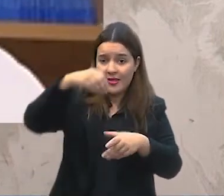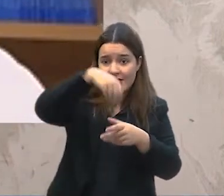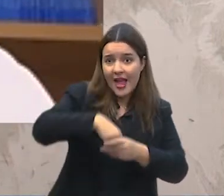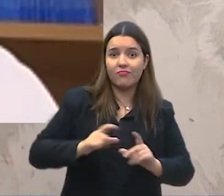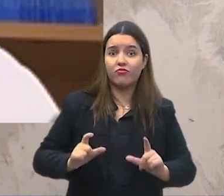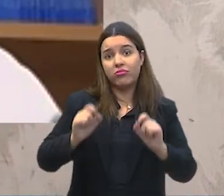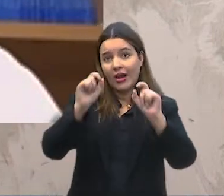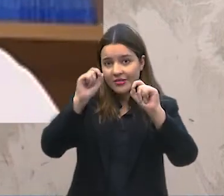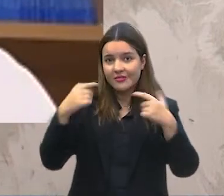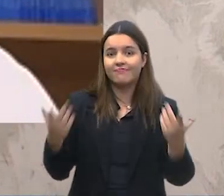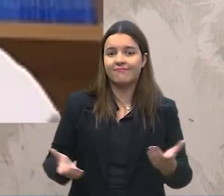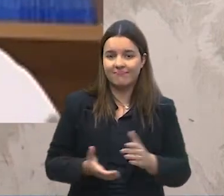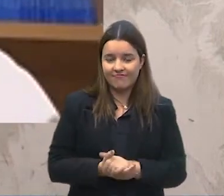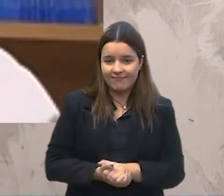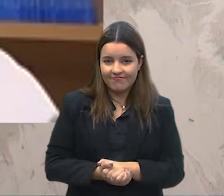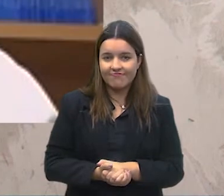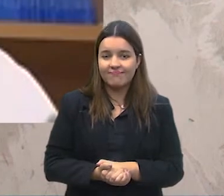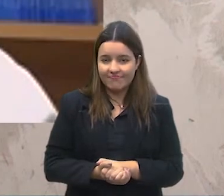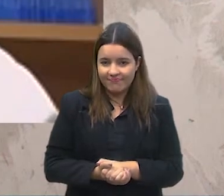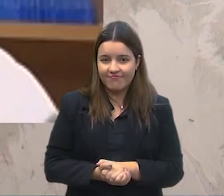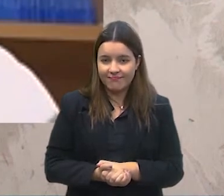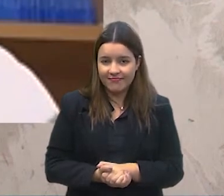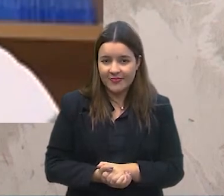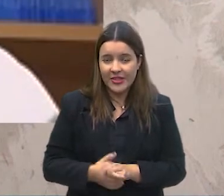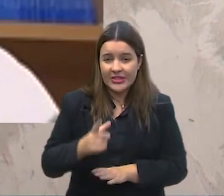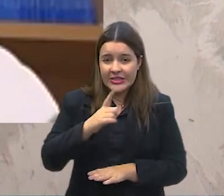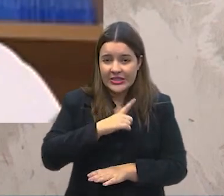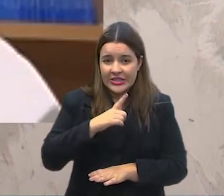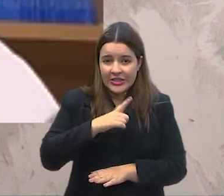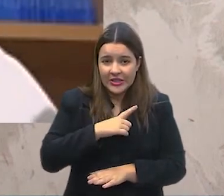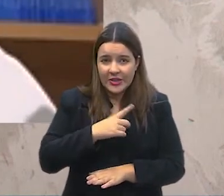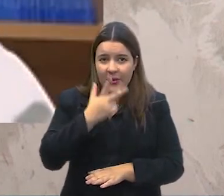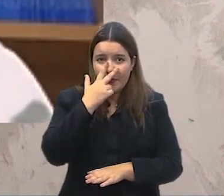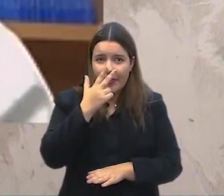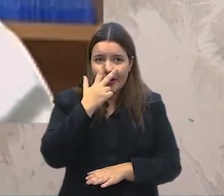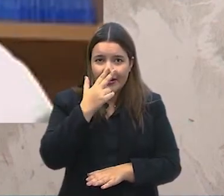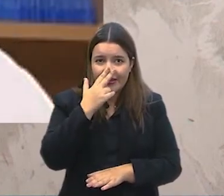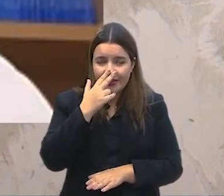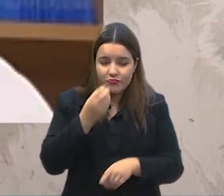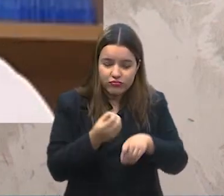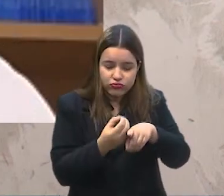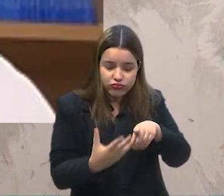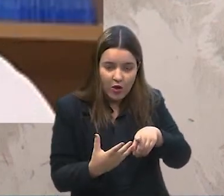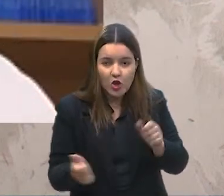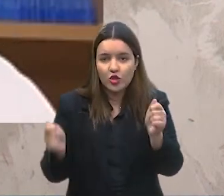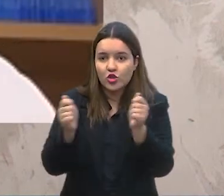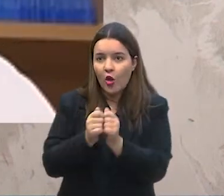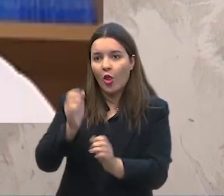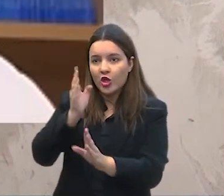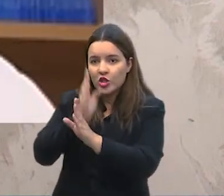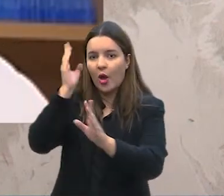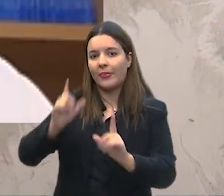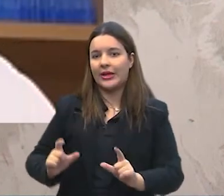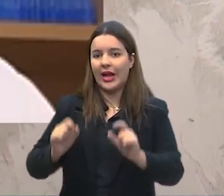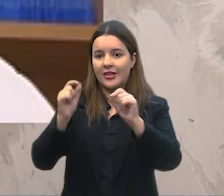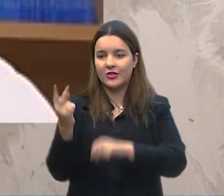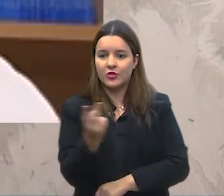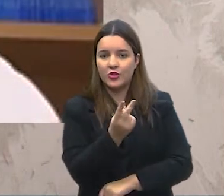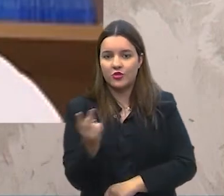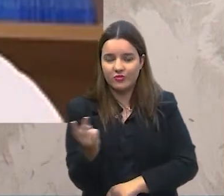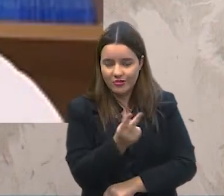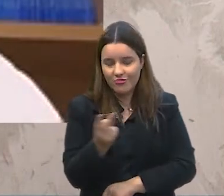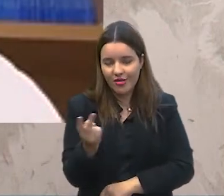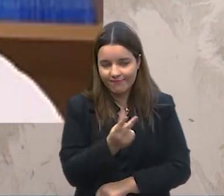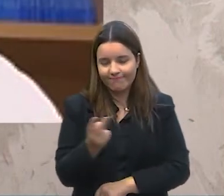mas uma boa parte das vezes ele está associado a um diagnóstico simultâneo de hiperplasia prostática benigna, ou seja, existe